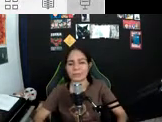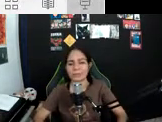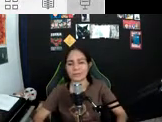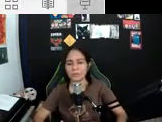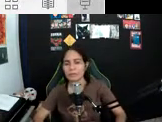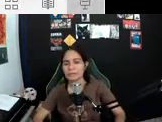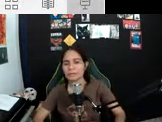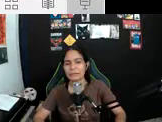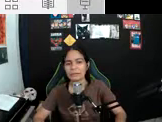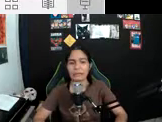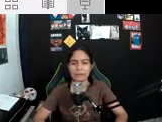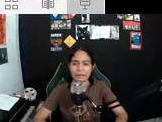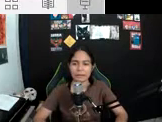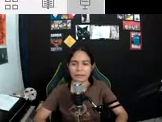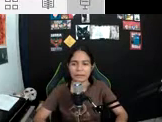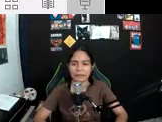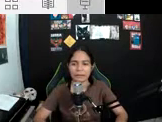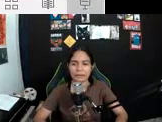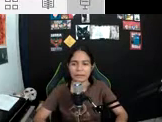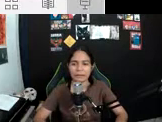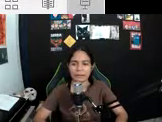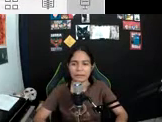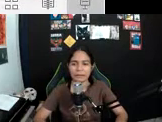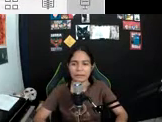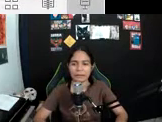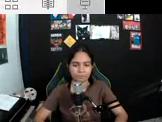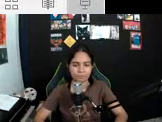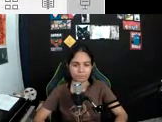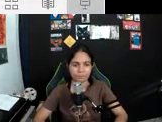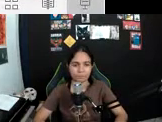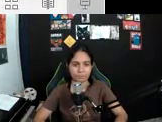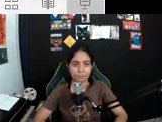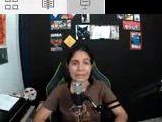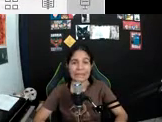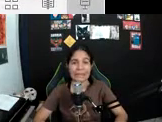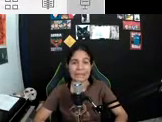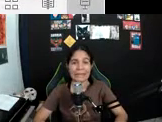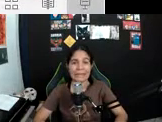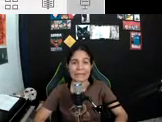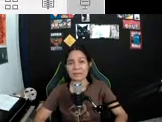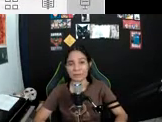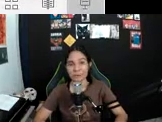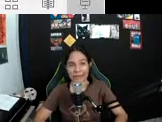placas, instalações, né, etc.